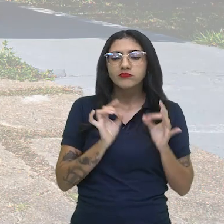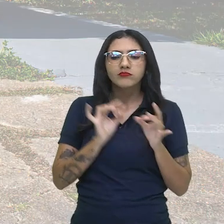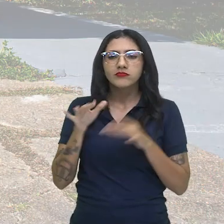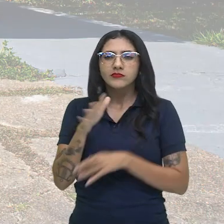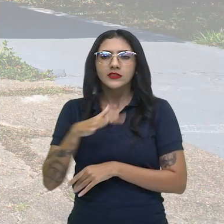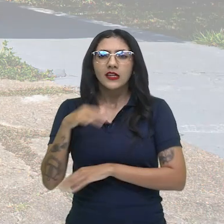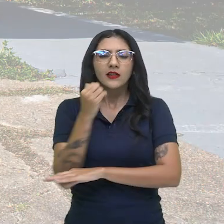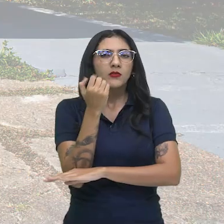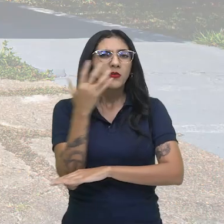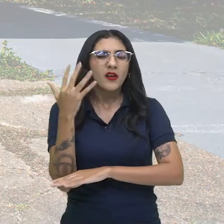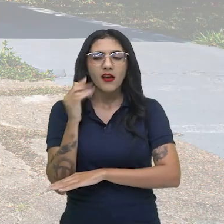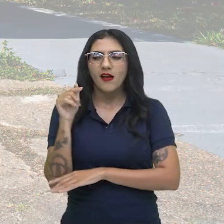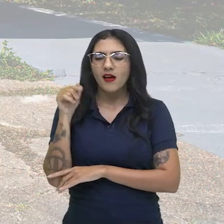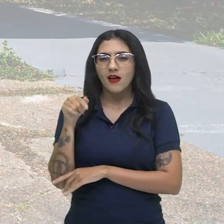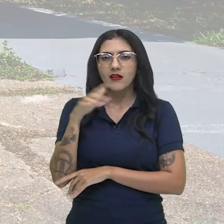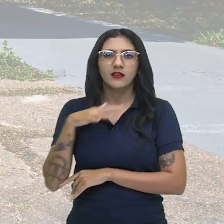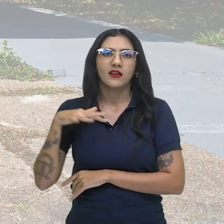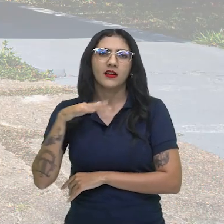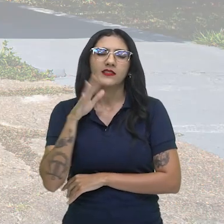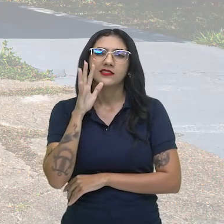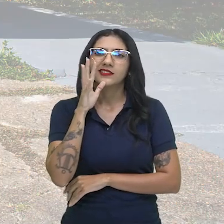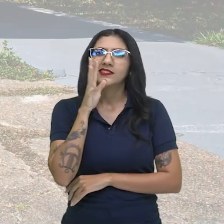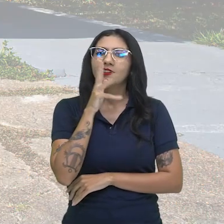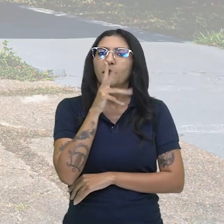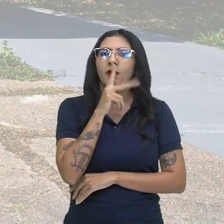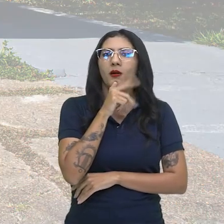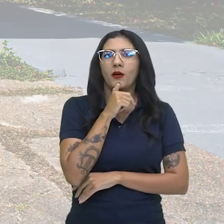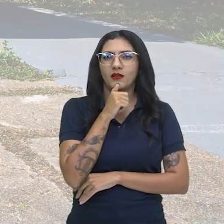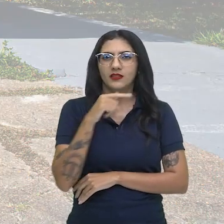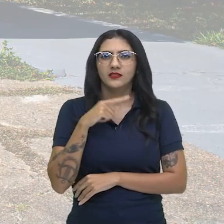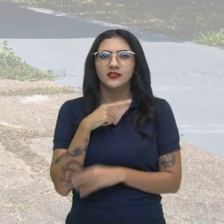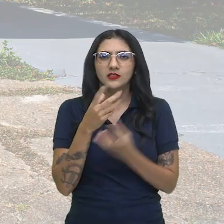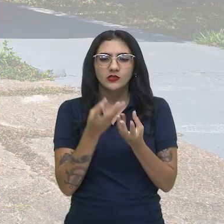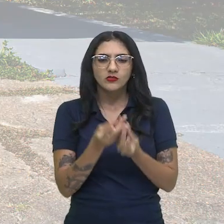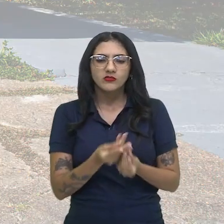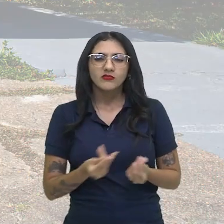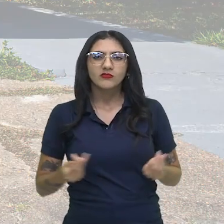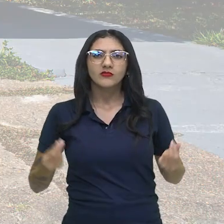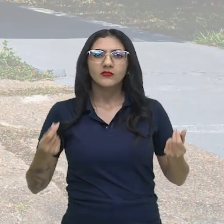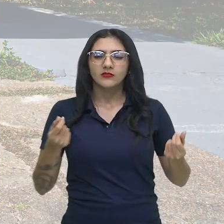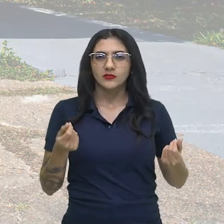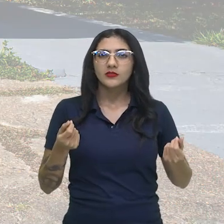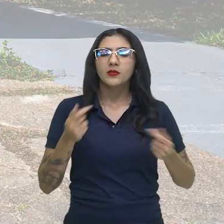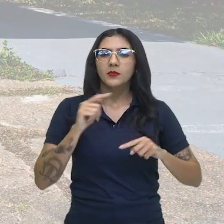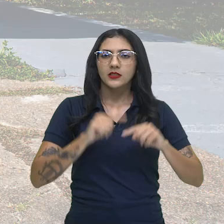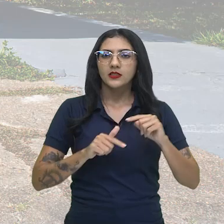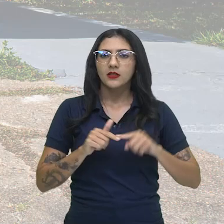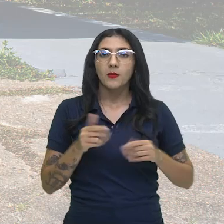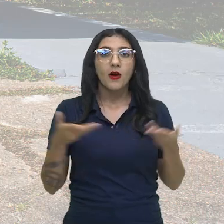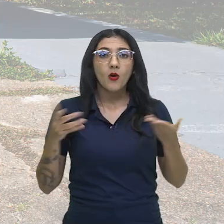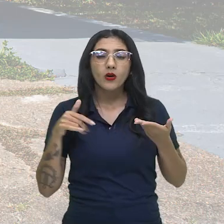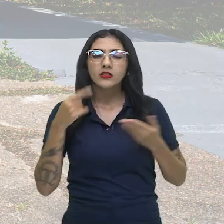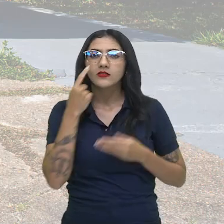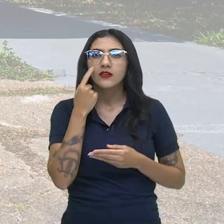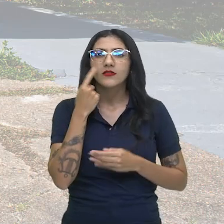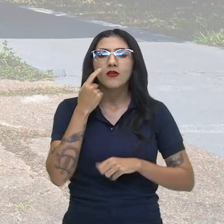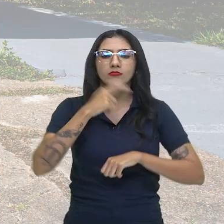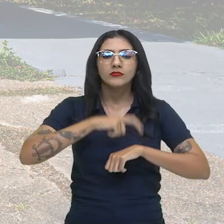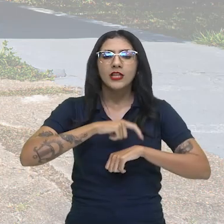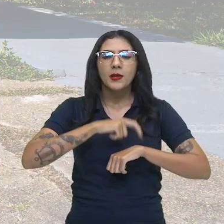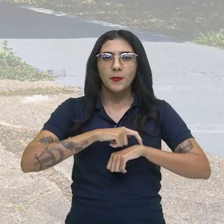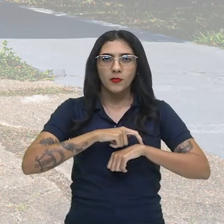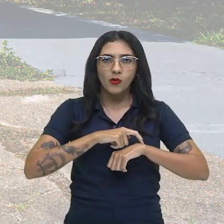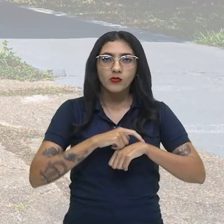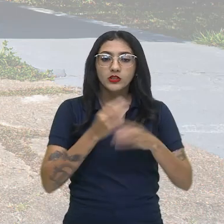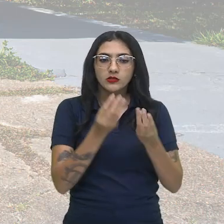para reciclar, né? Para decompor, né, esses materiais. A gente vai ver agora o tempo de decomposição de